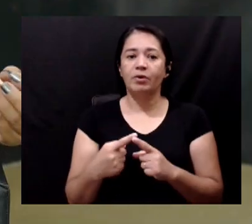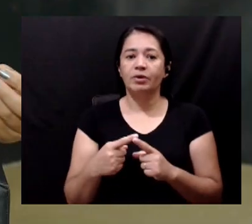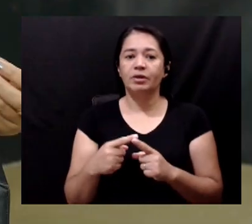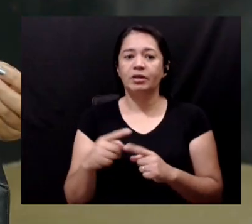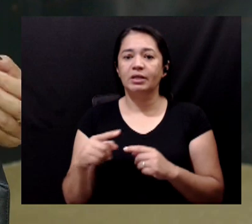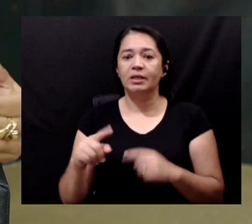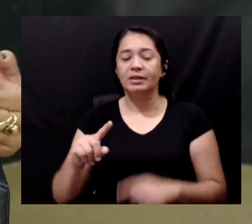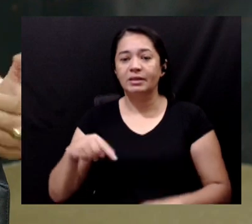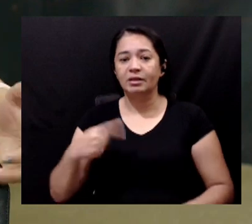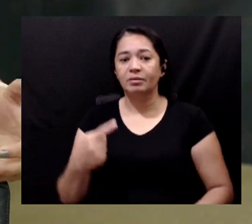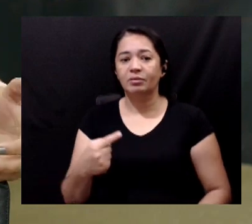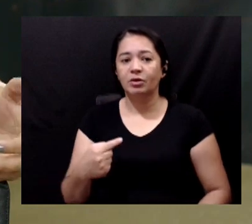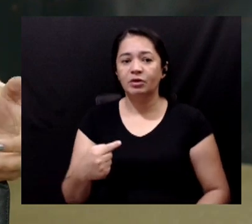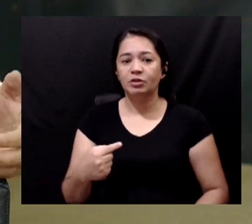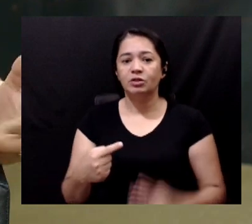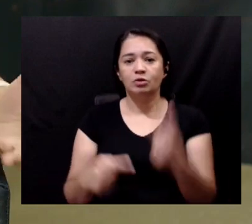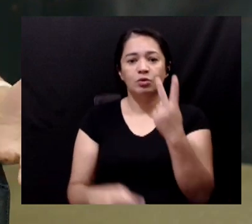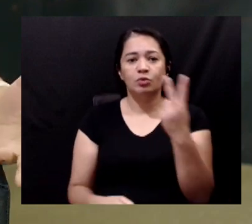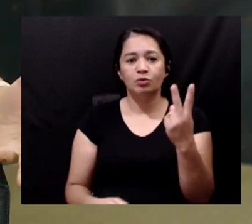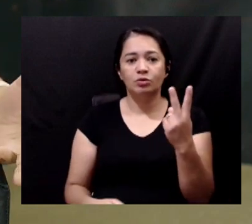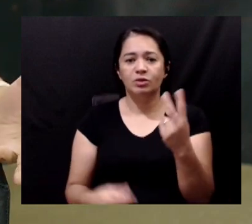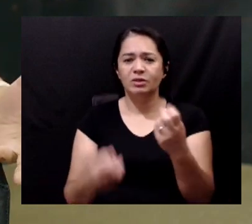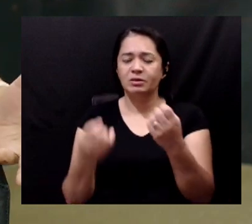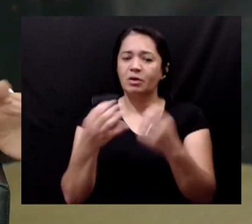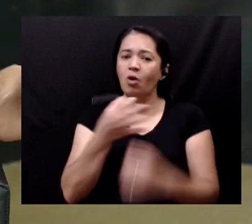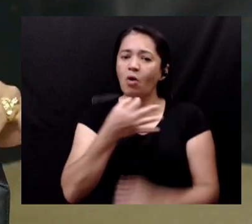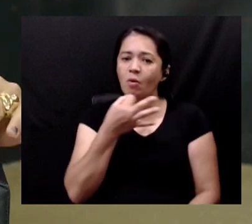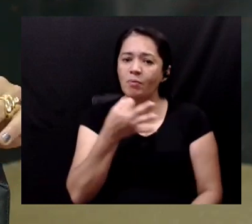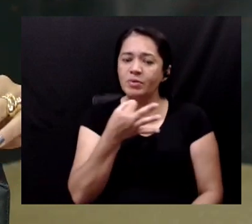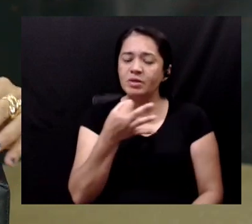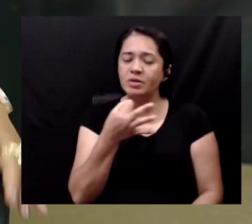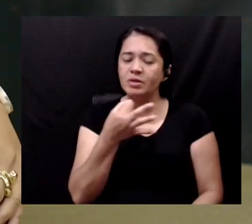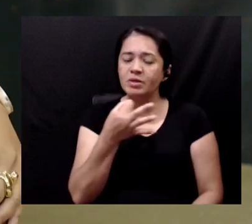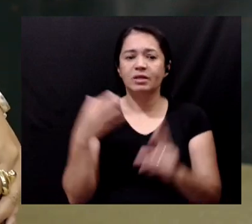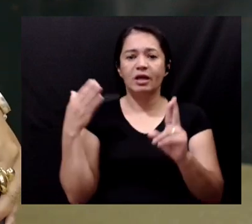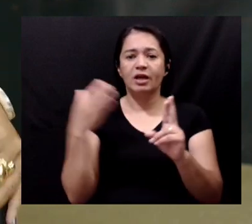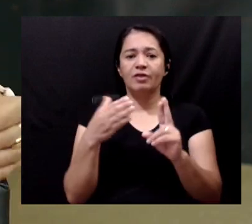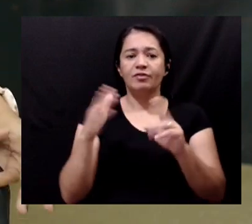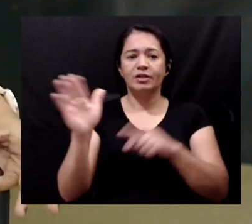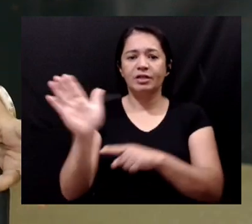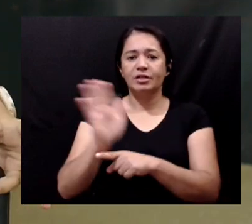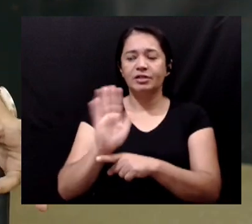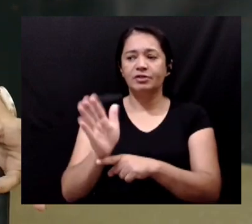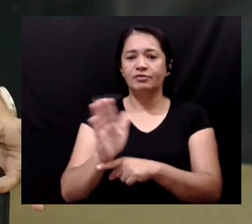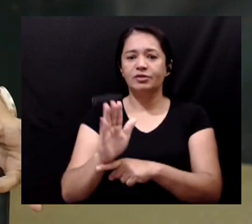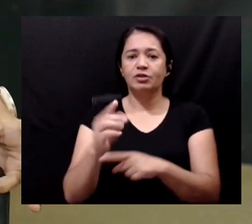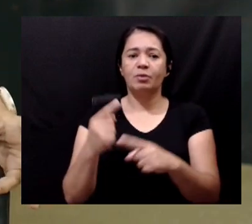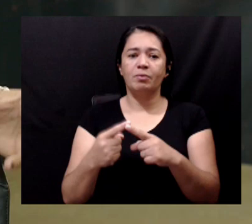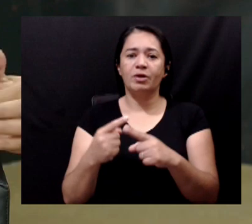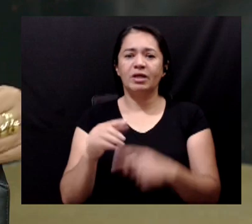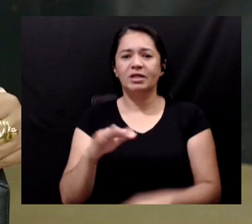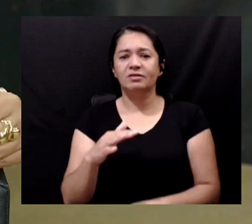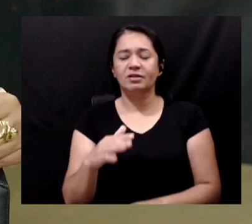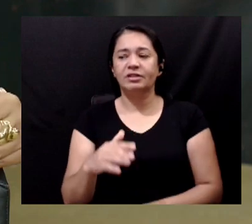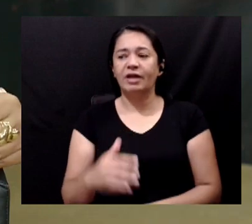os dois dessem a sua opinião referente a esse vídeo, porque às vezes a gente fala assim, vai chocar,